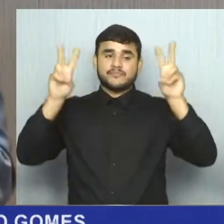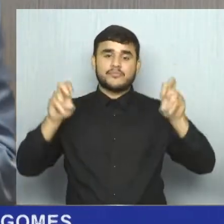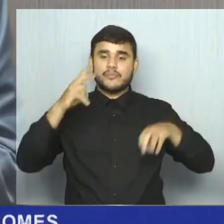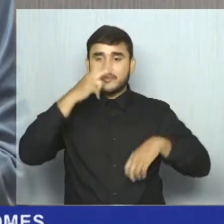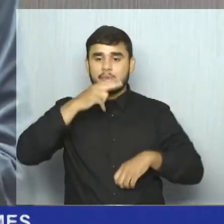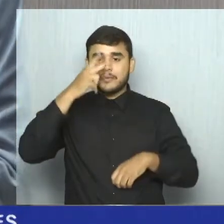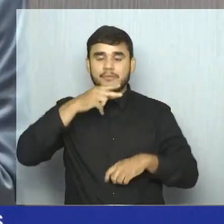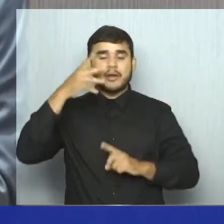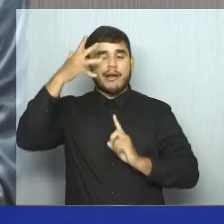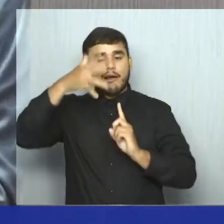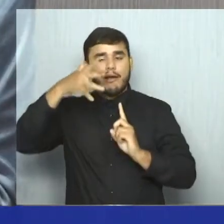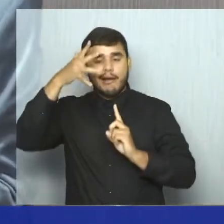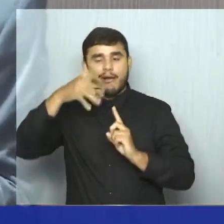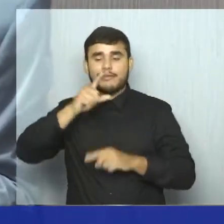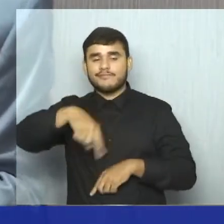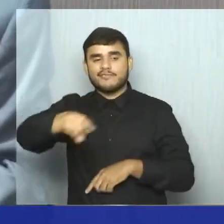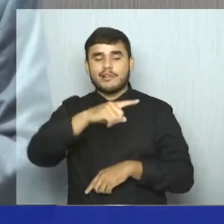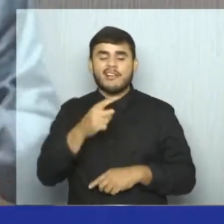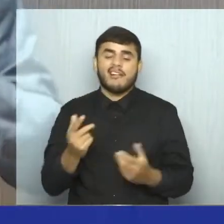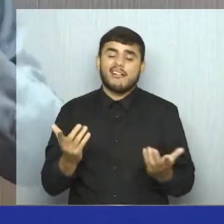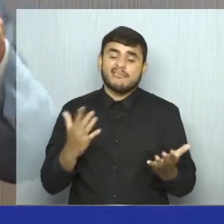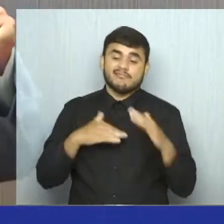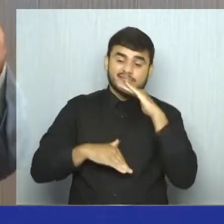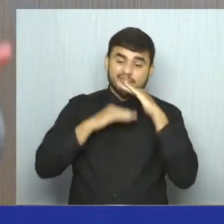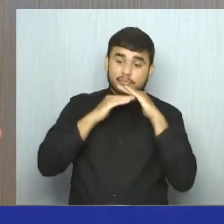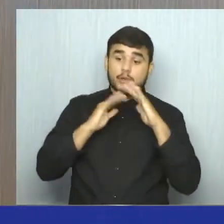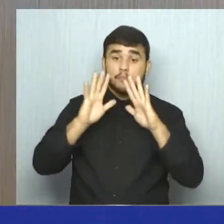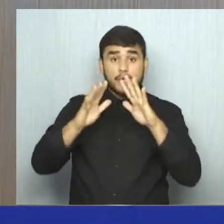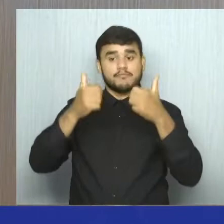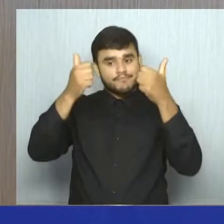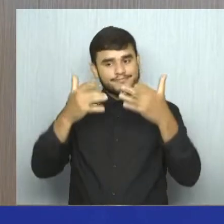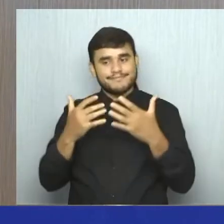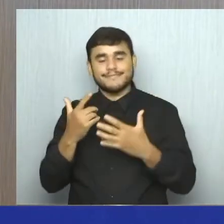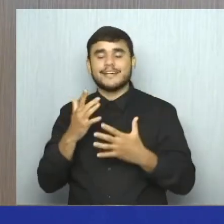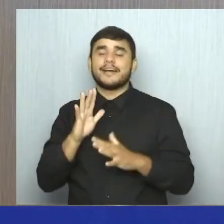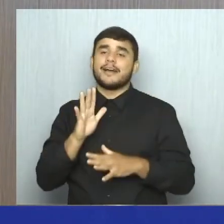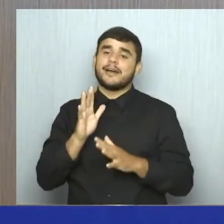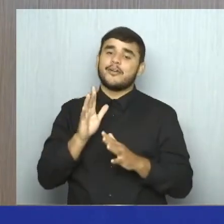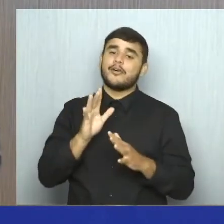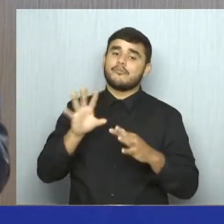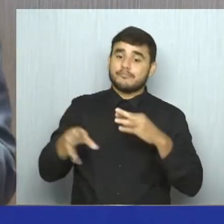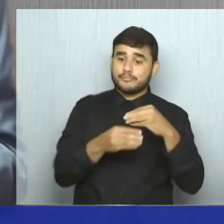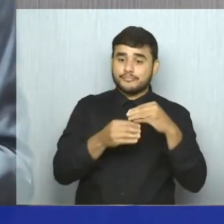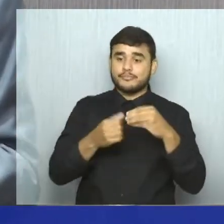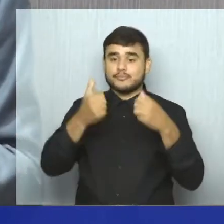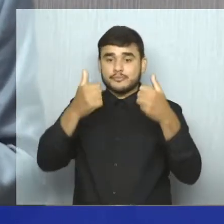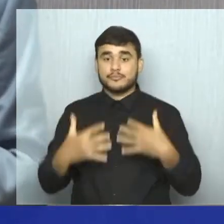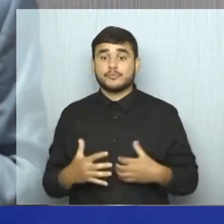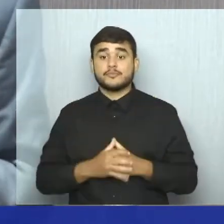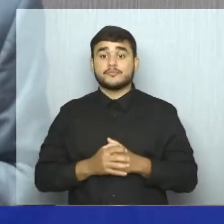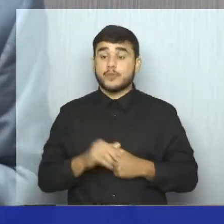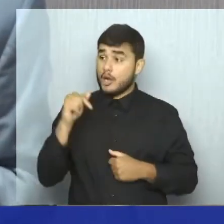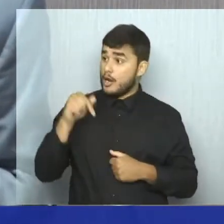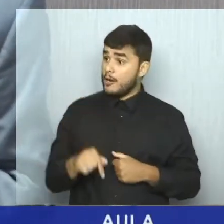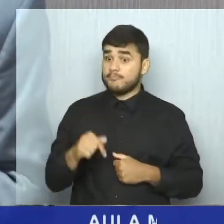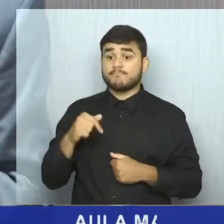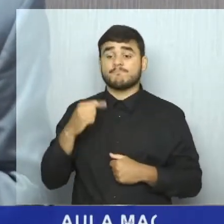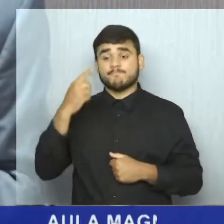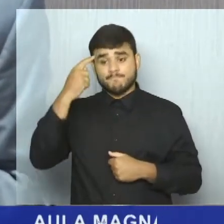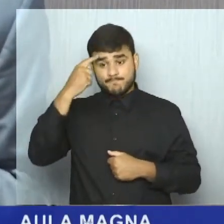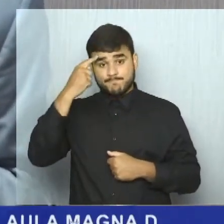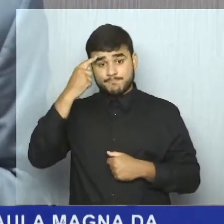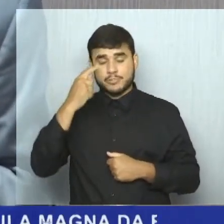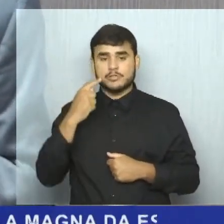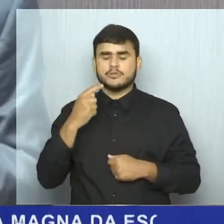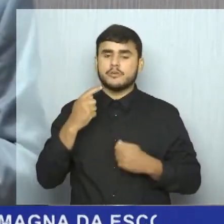burguesia. Esse é o momento histórico, embora para a gente, que está dentro do momento, não se perceba. E isso, então, nos traz ao